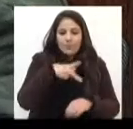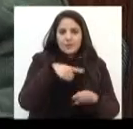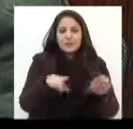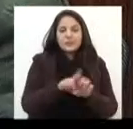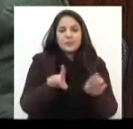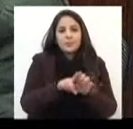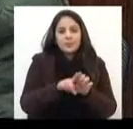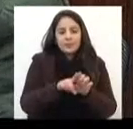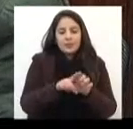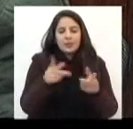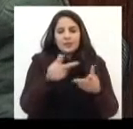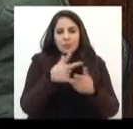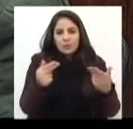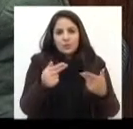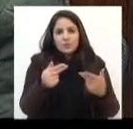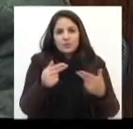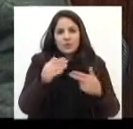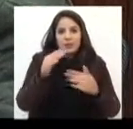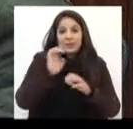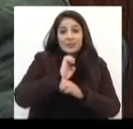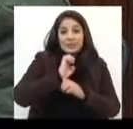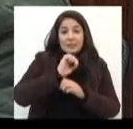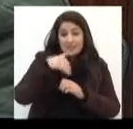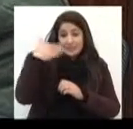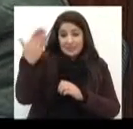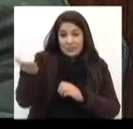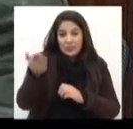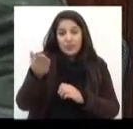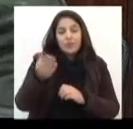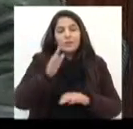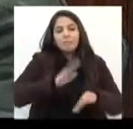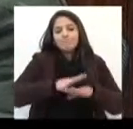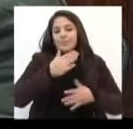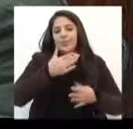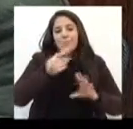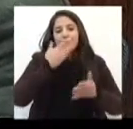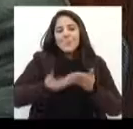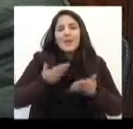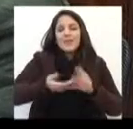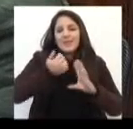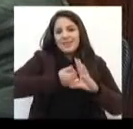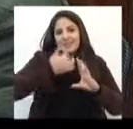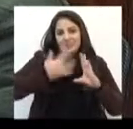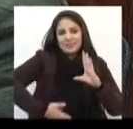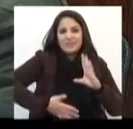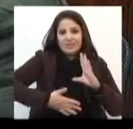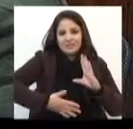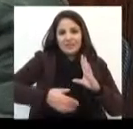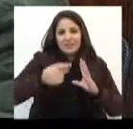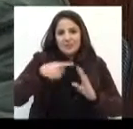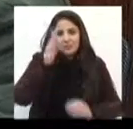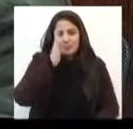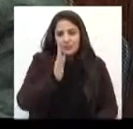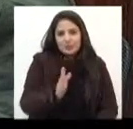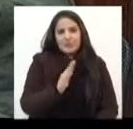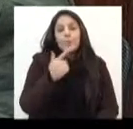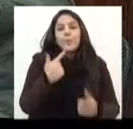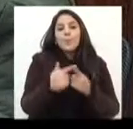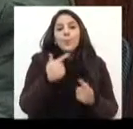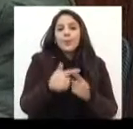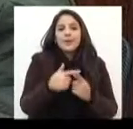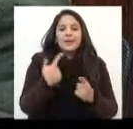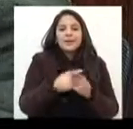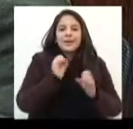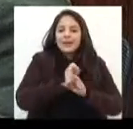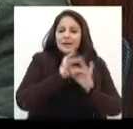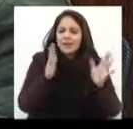as instituições do exterior cada vez mais descaracterizam a República do Brasil, porque está